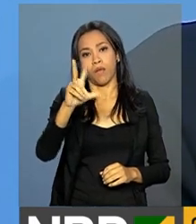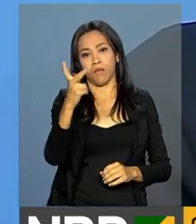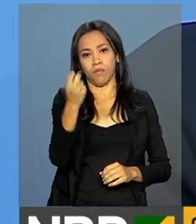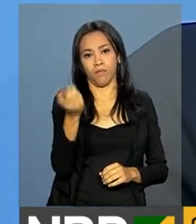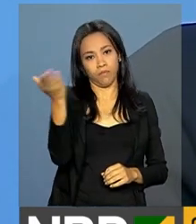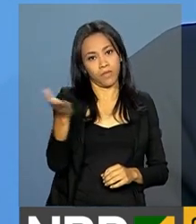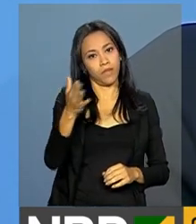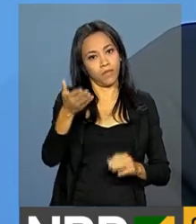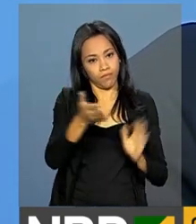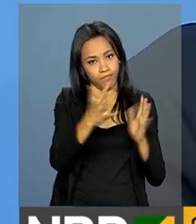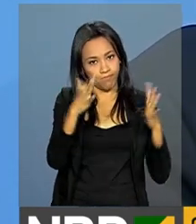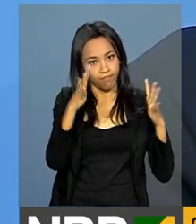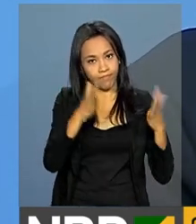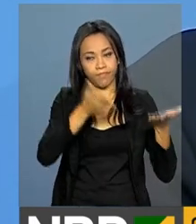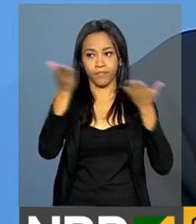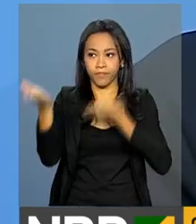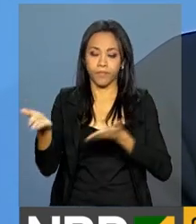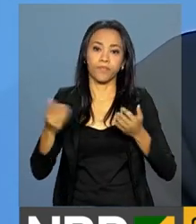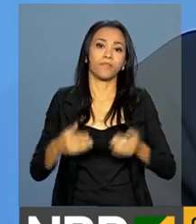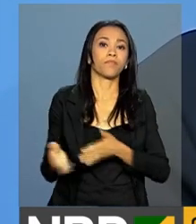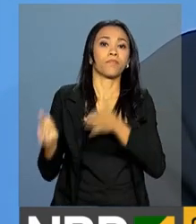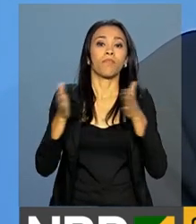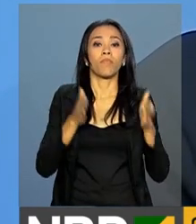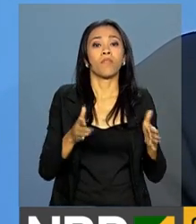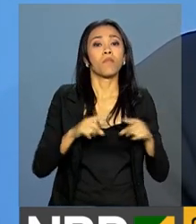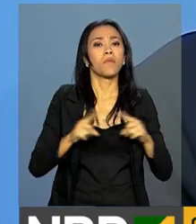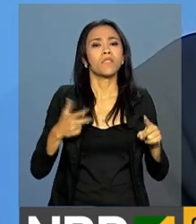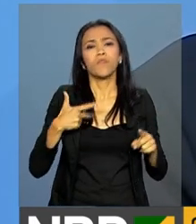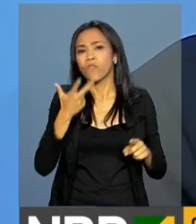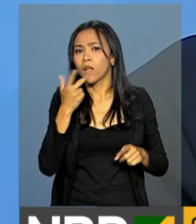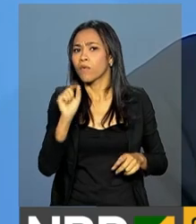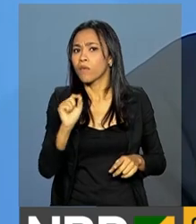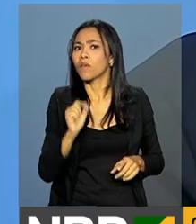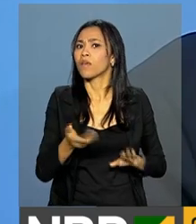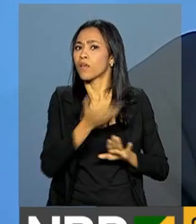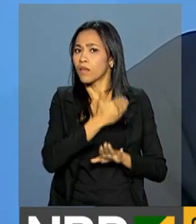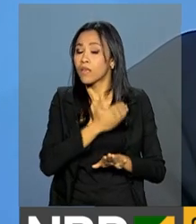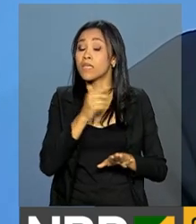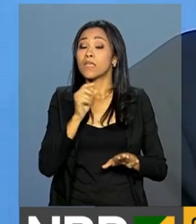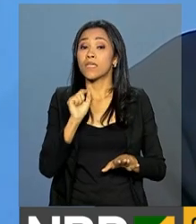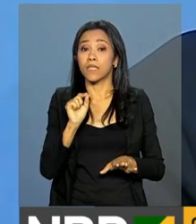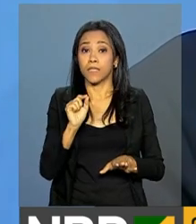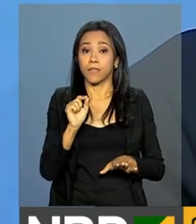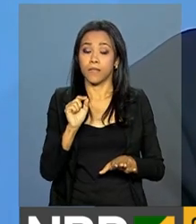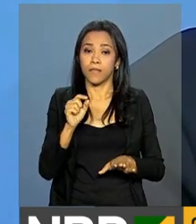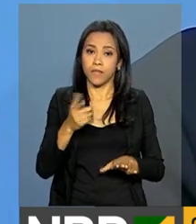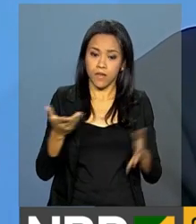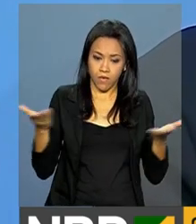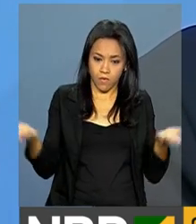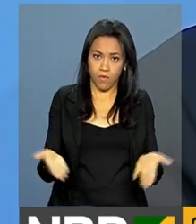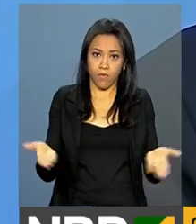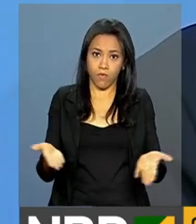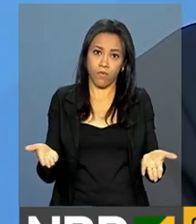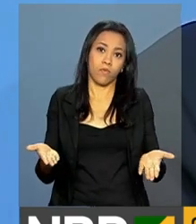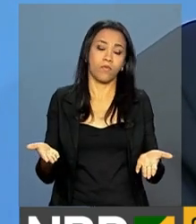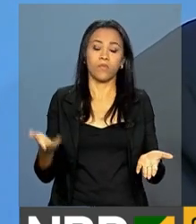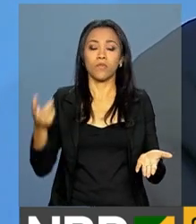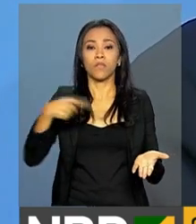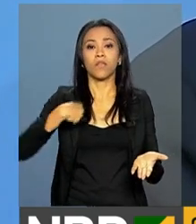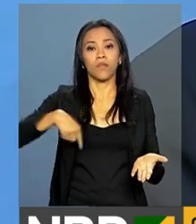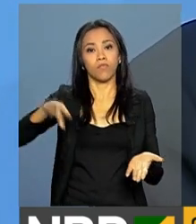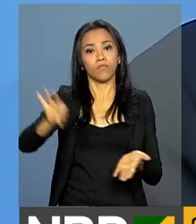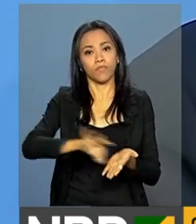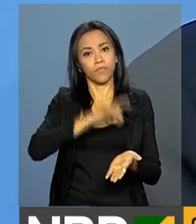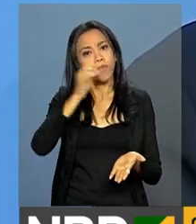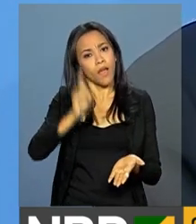Mas eu dizia, meus caros amigos e amigas, que o ato que pratiquei, mais do que